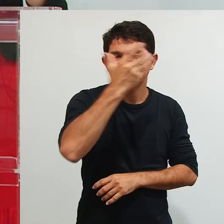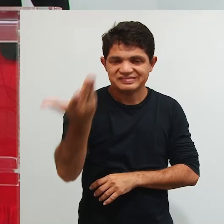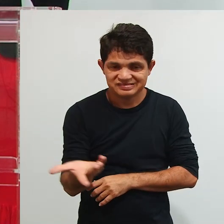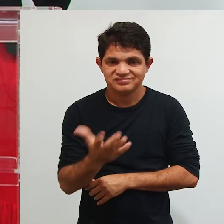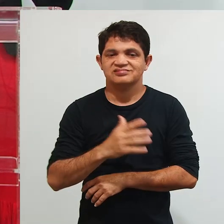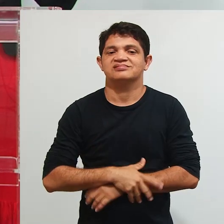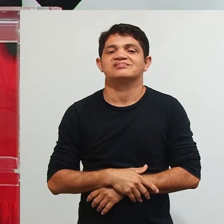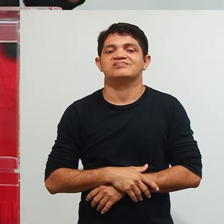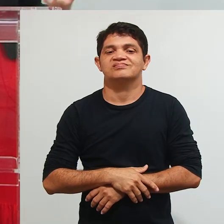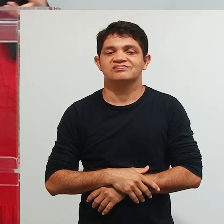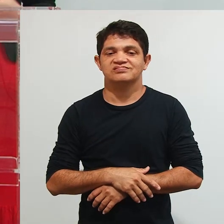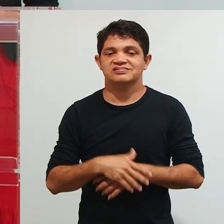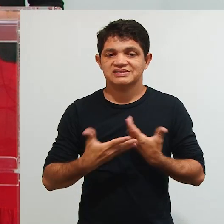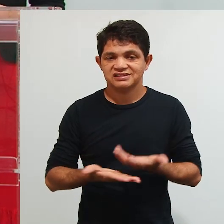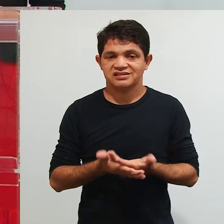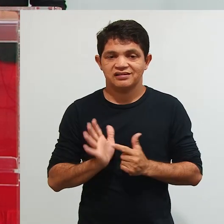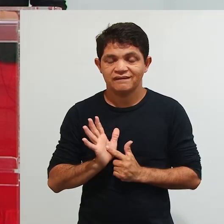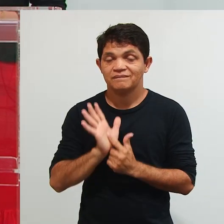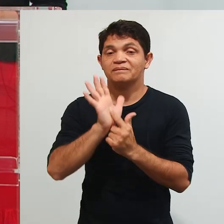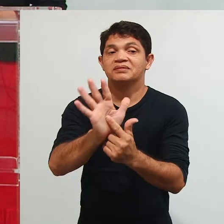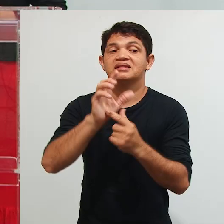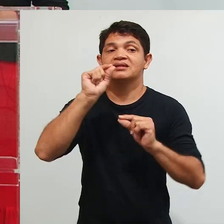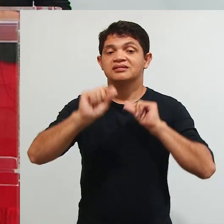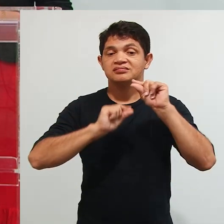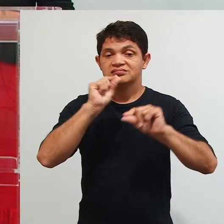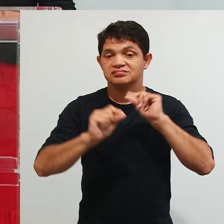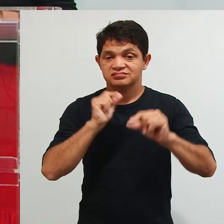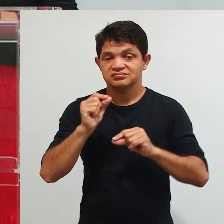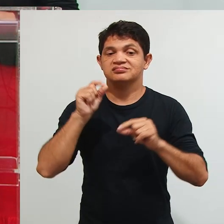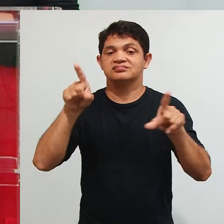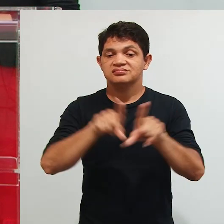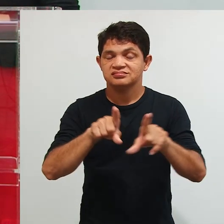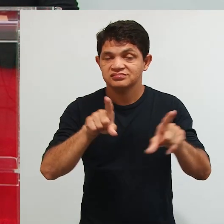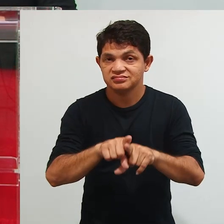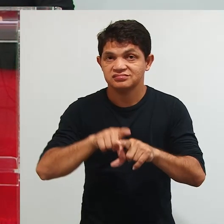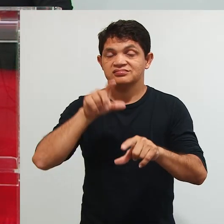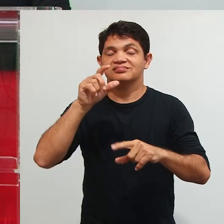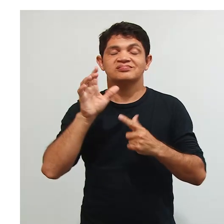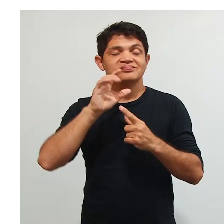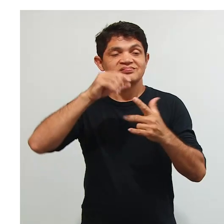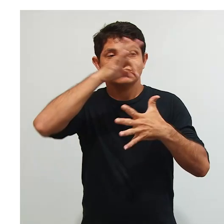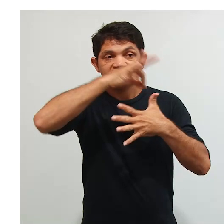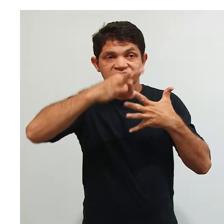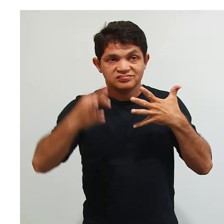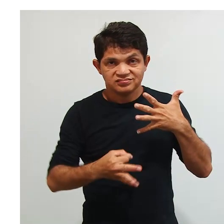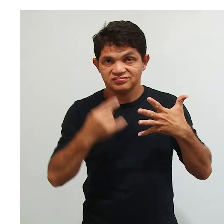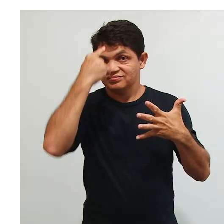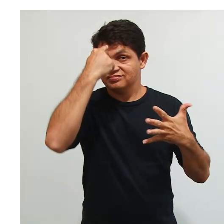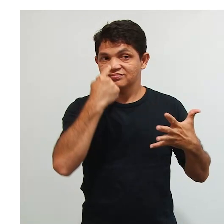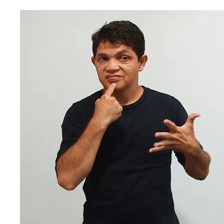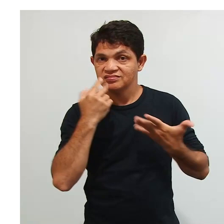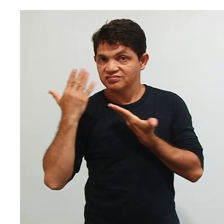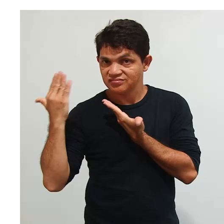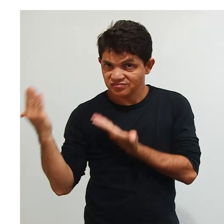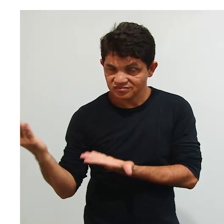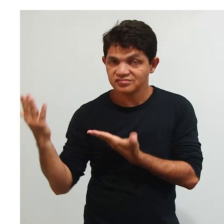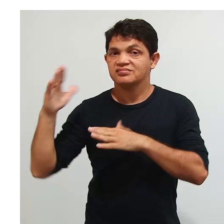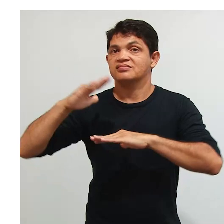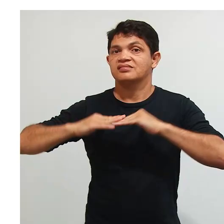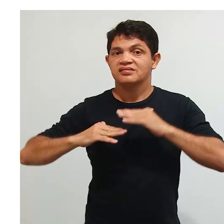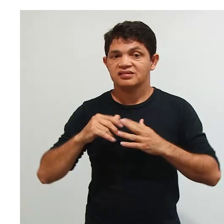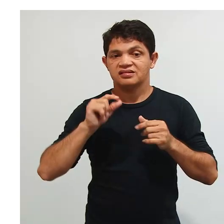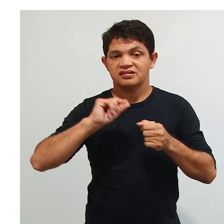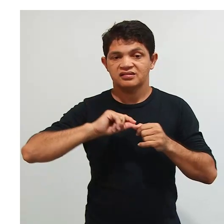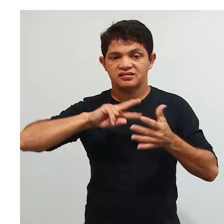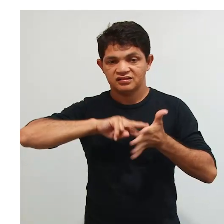TDAH, e já que a gente está falando de transtornos, né, eu resolvi trazer para a gente aqui também quais são as características do indivíduo,